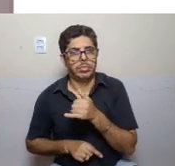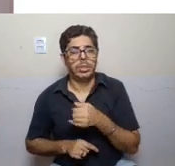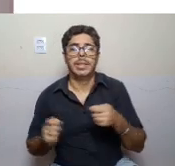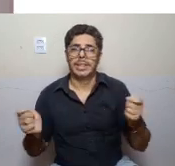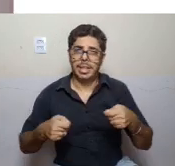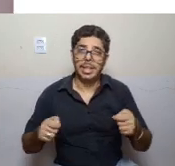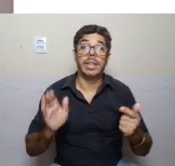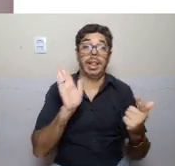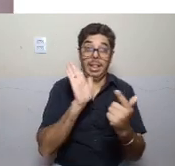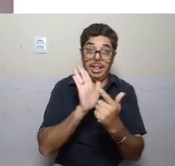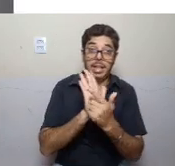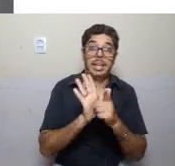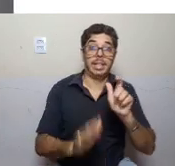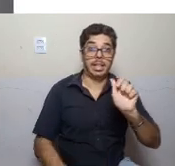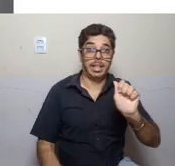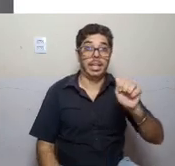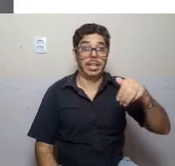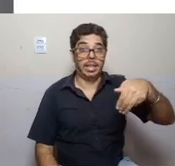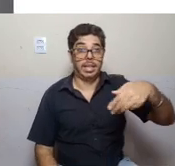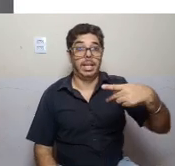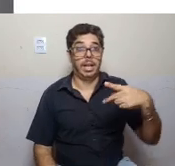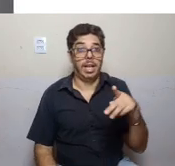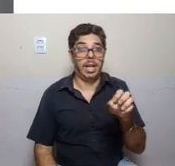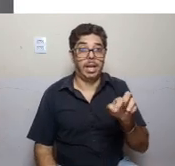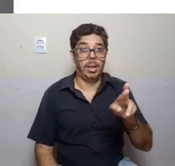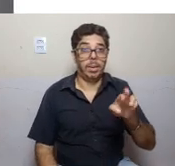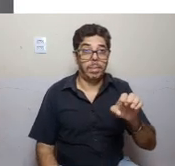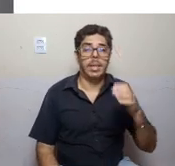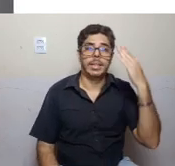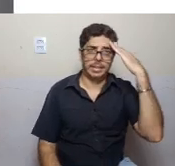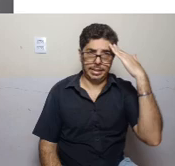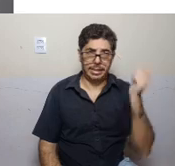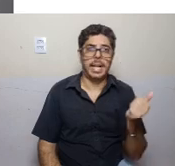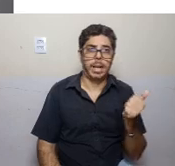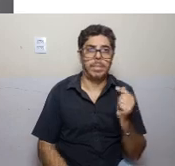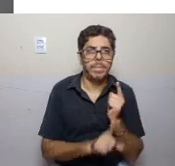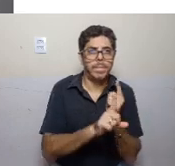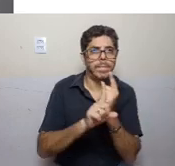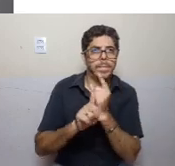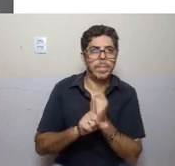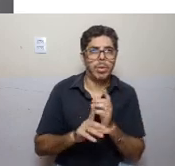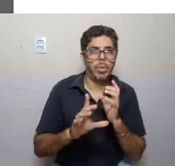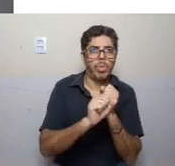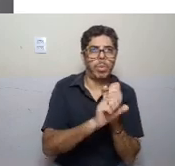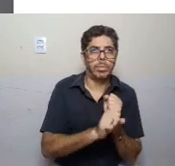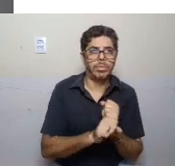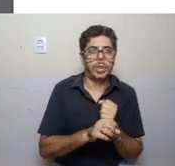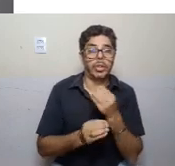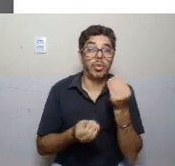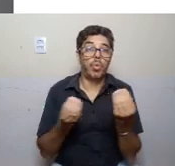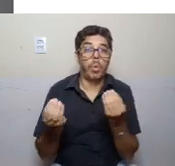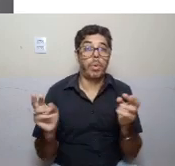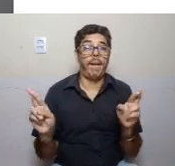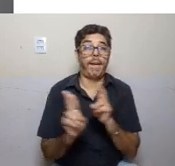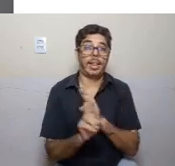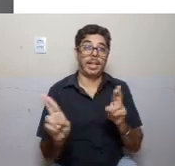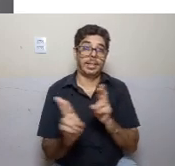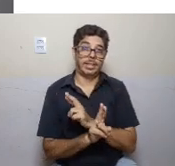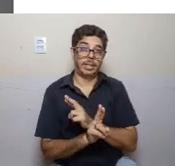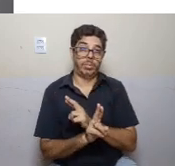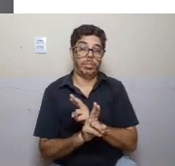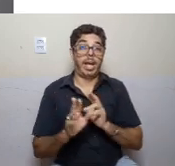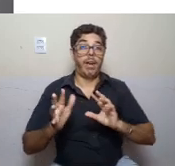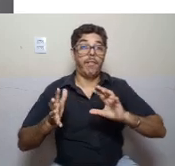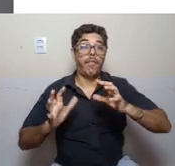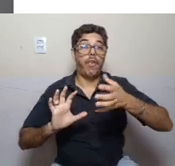generaliza o cálculo do campo magnético para um fio de qualquer forma geométrica, especificando a relação entre a corrente elétrica e o campo magnético